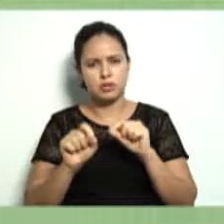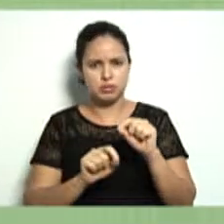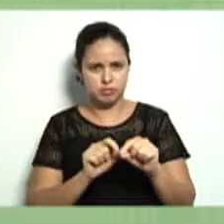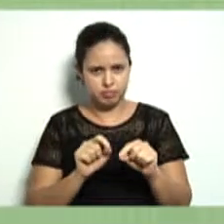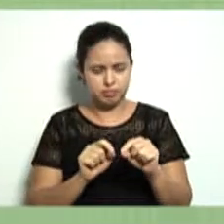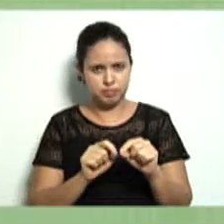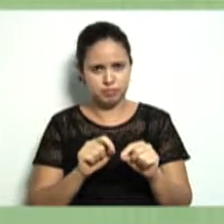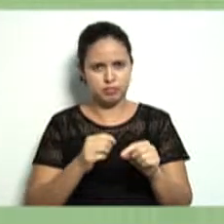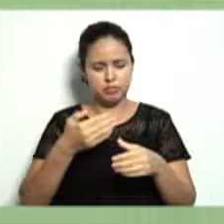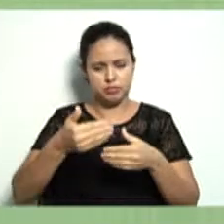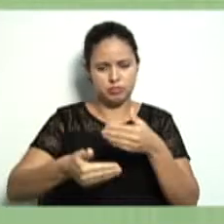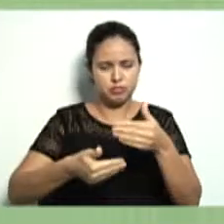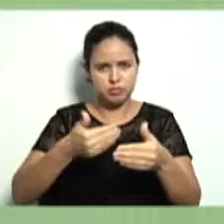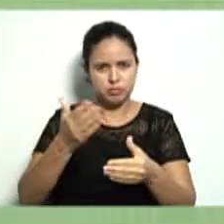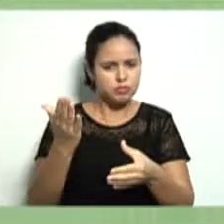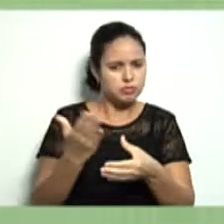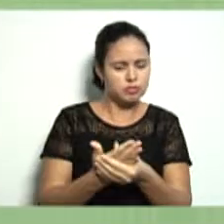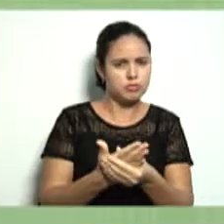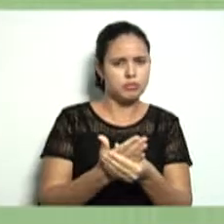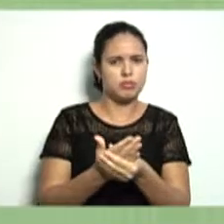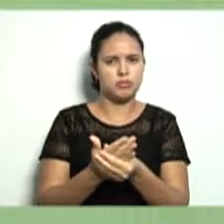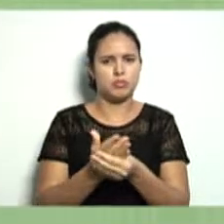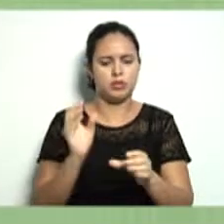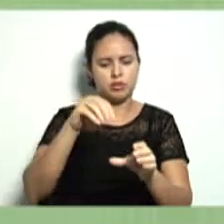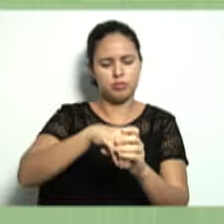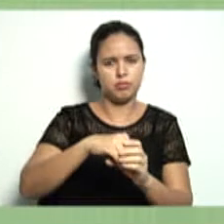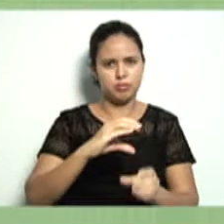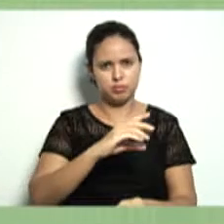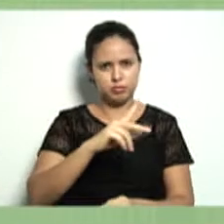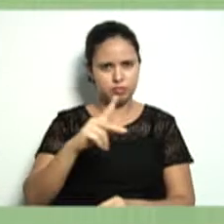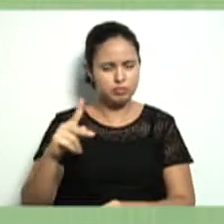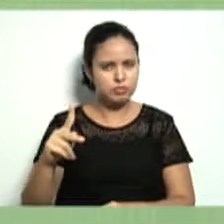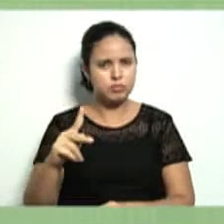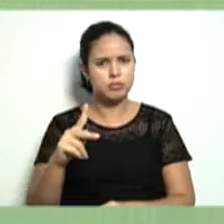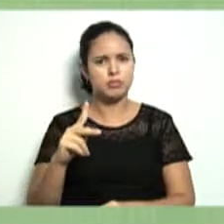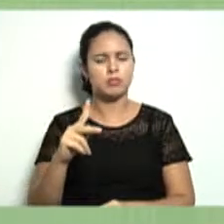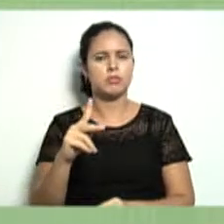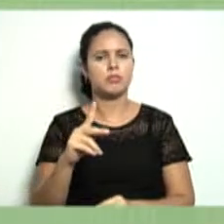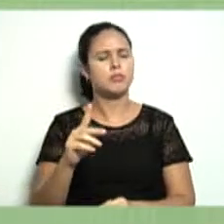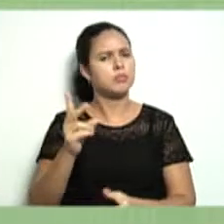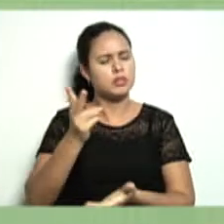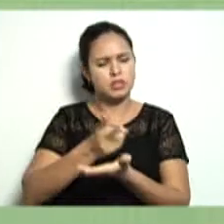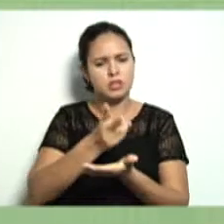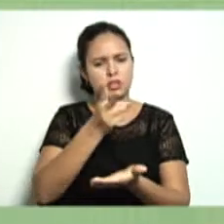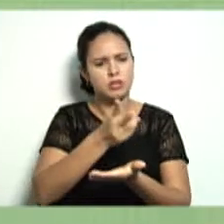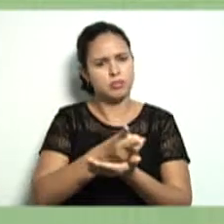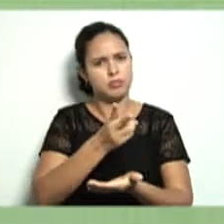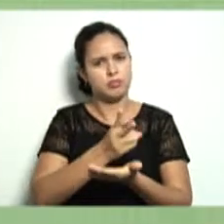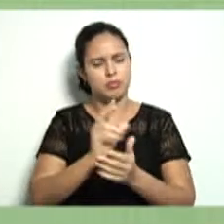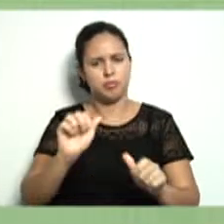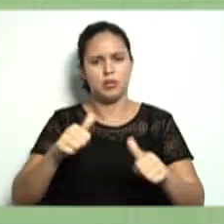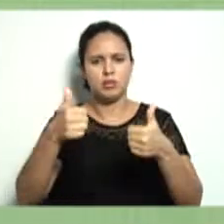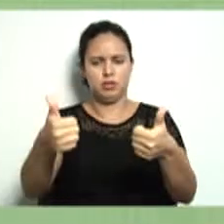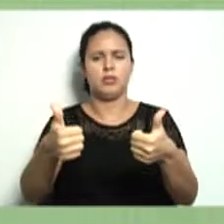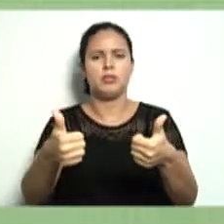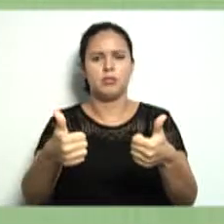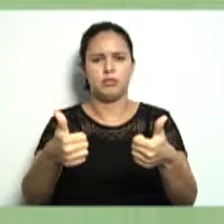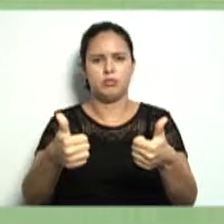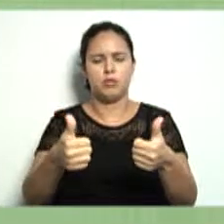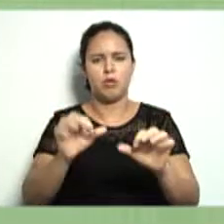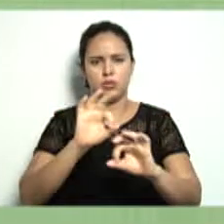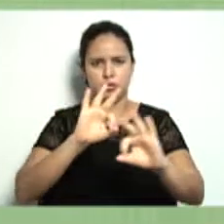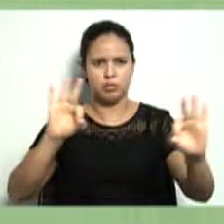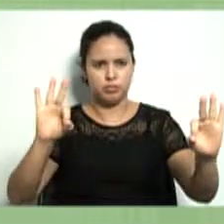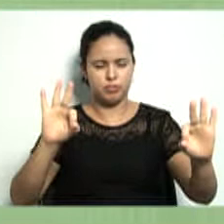os processos, a organização dentro da cooperativa, ela fique cada vez melhorado, mais